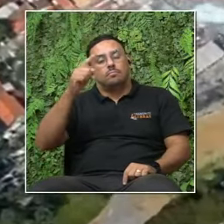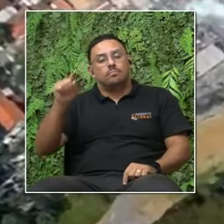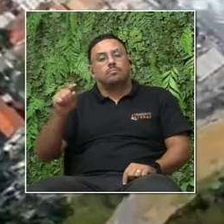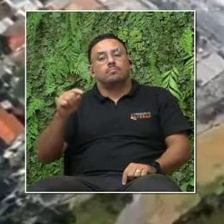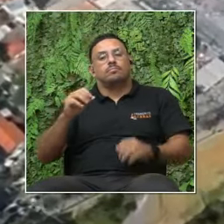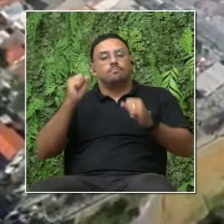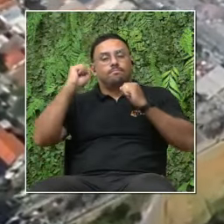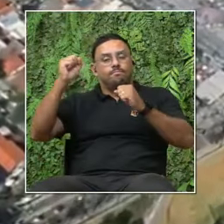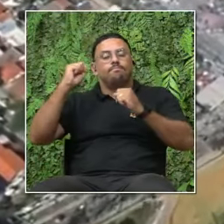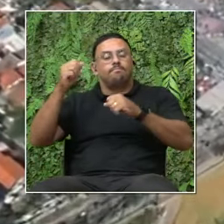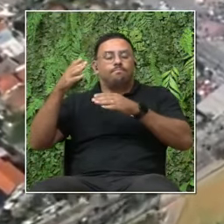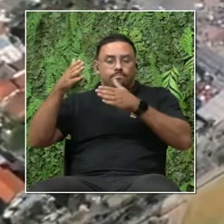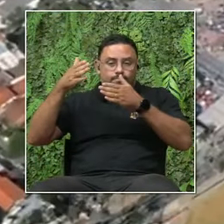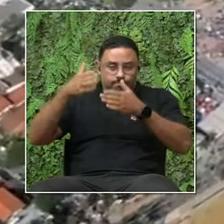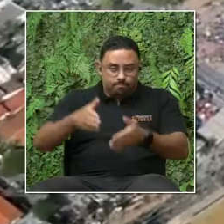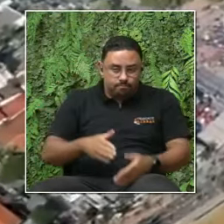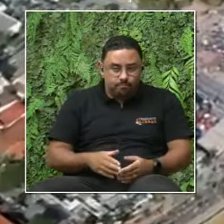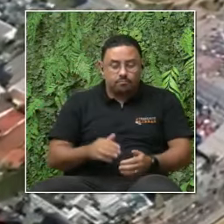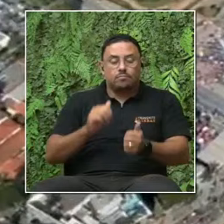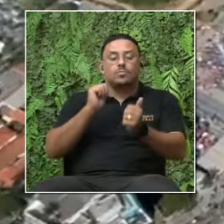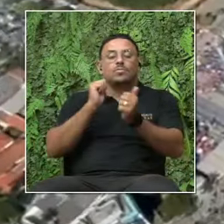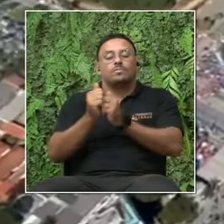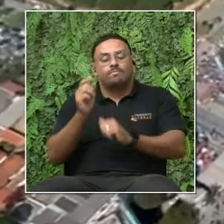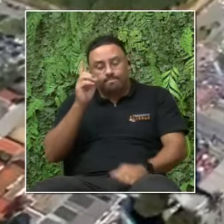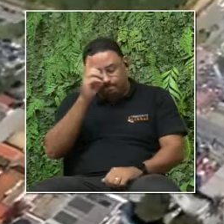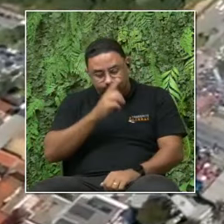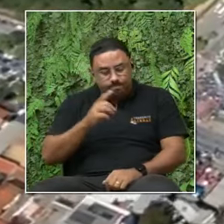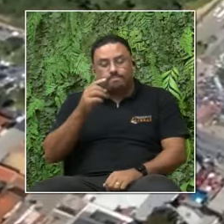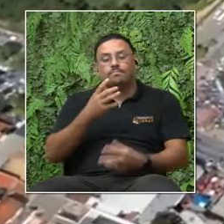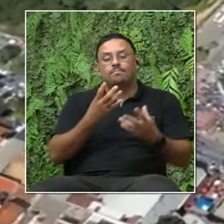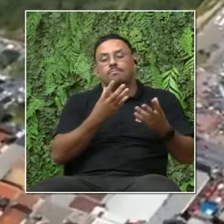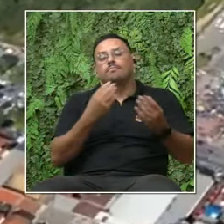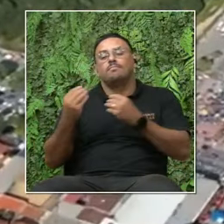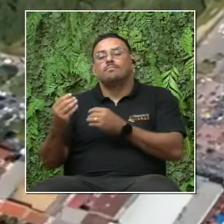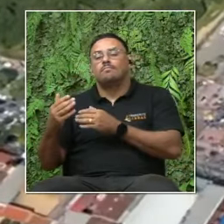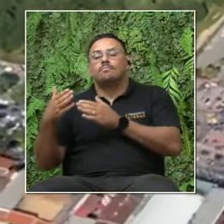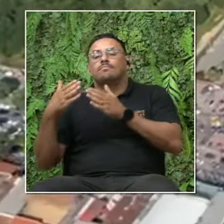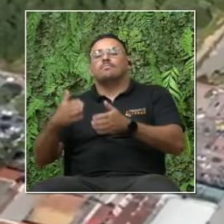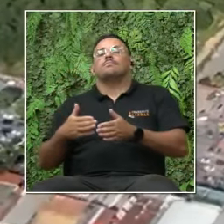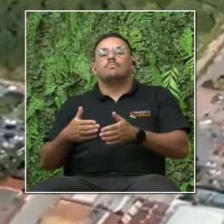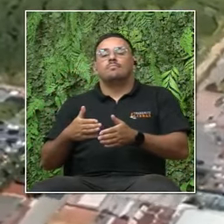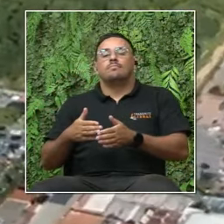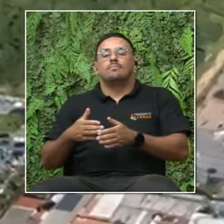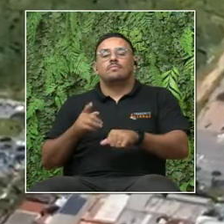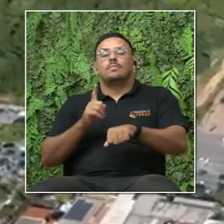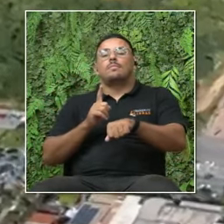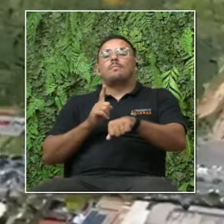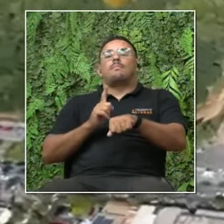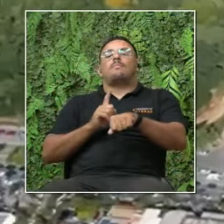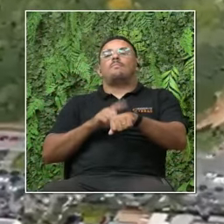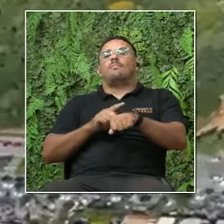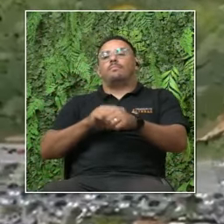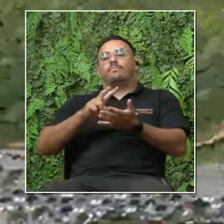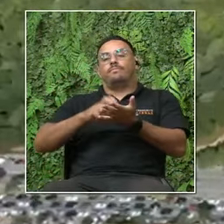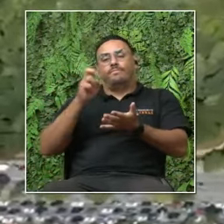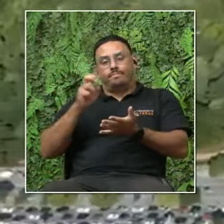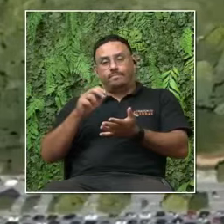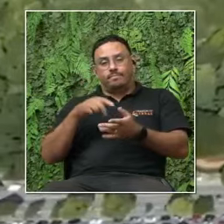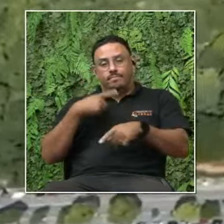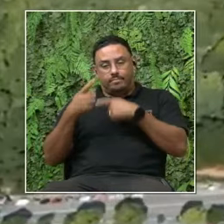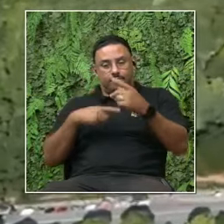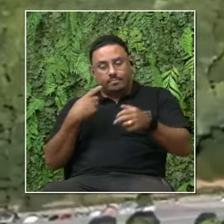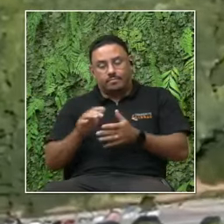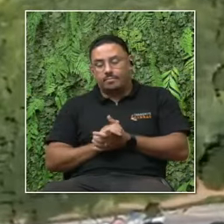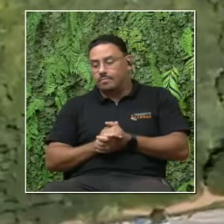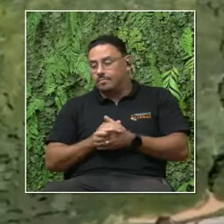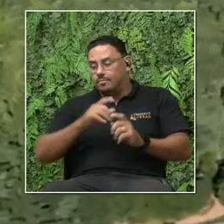já chegou quem tinha que chegar já chegou jogo domingo é aquela situação muita gente já tá aqui desde cedo fazendo o Esquenta e daqui a